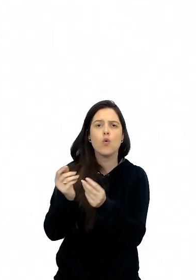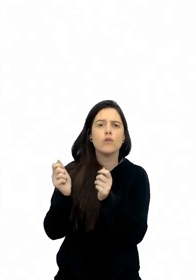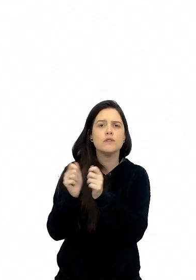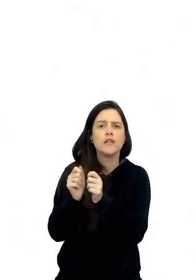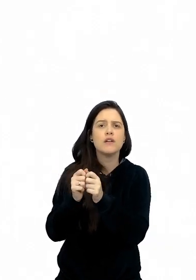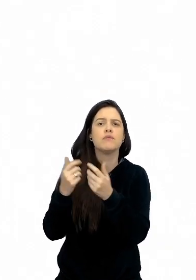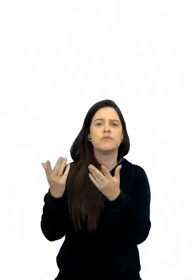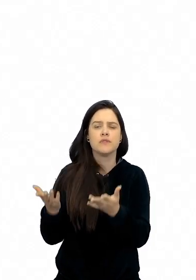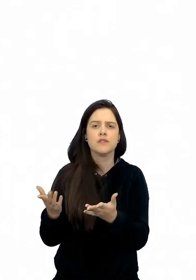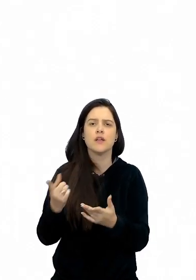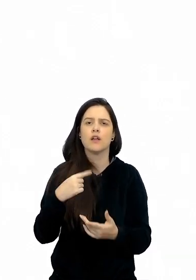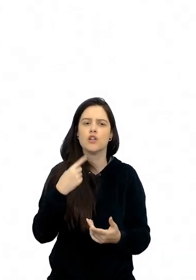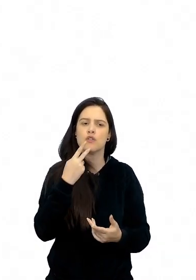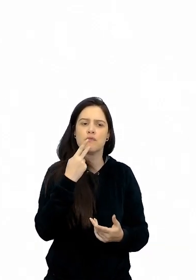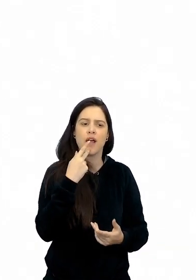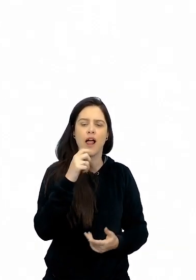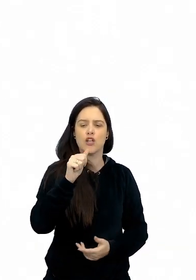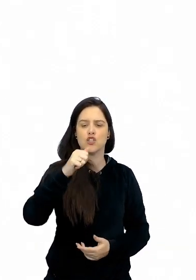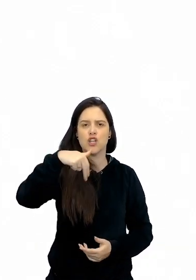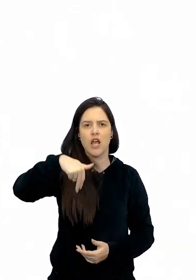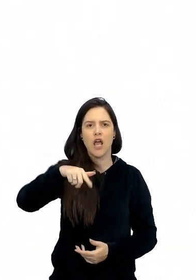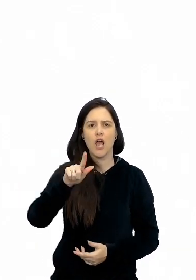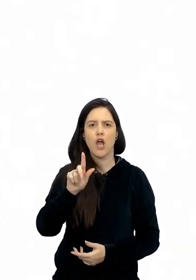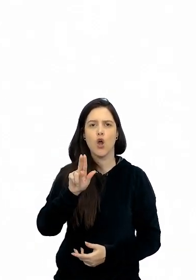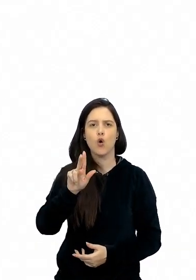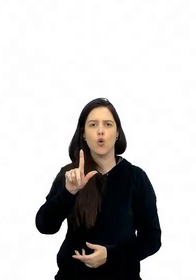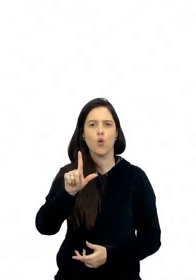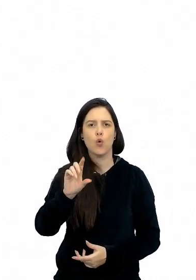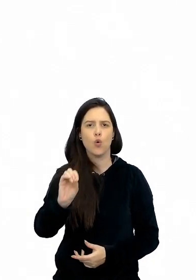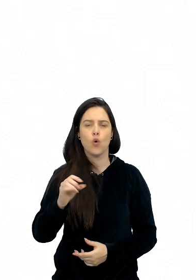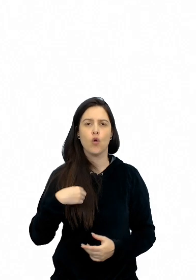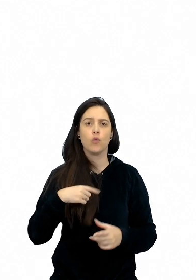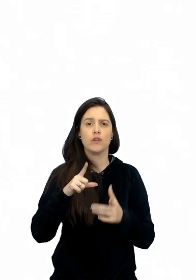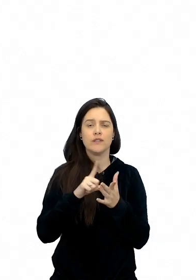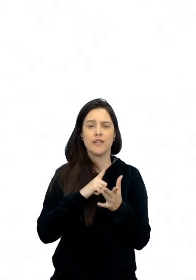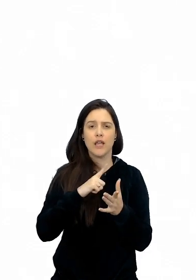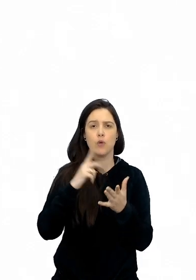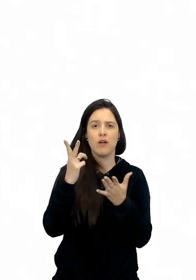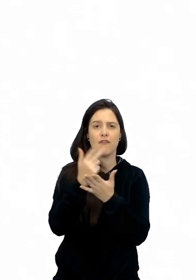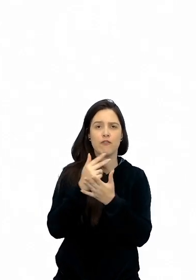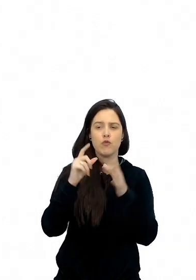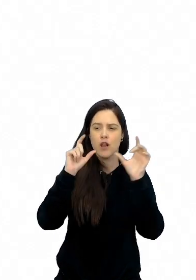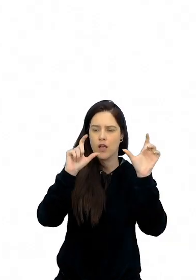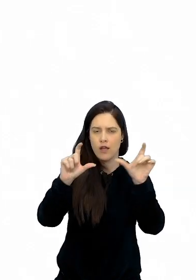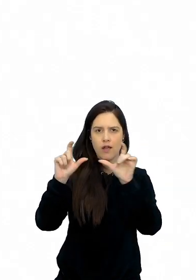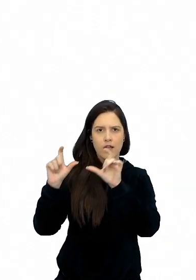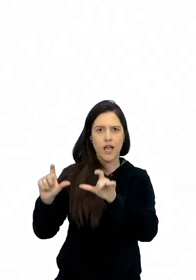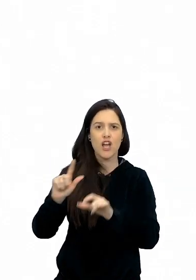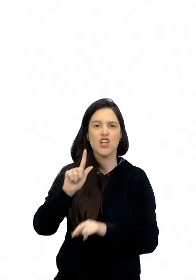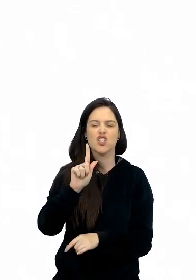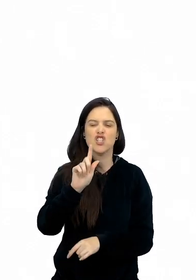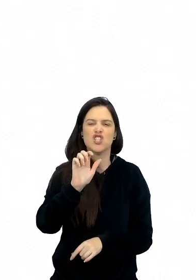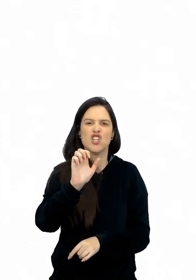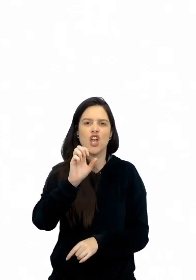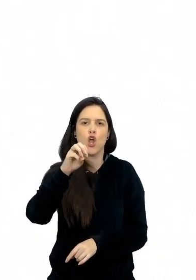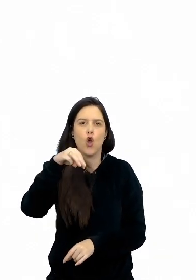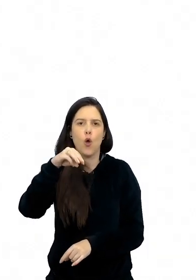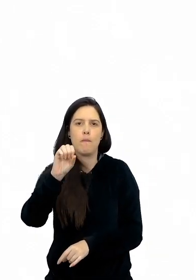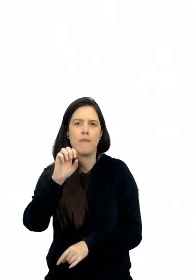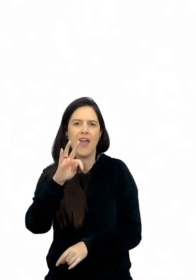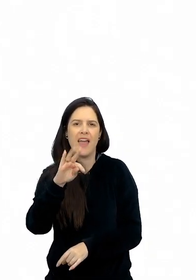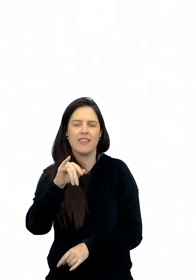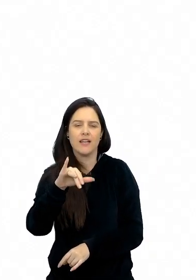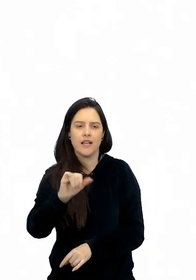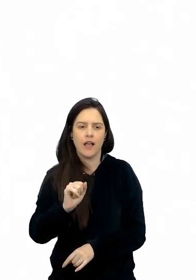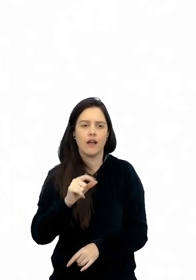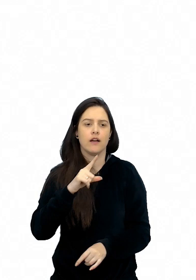entender. E a gente fala de ângulo, quando a gente tem ali numa figura, mesmo quando a gente tem numa figura geométrica, né, como que ele